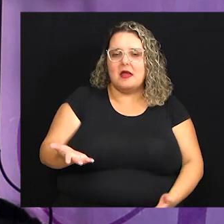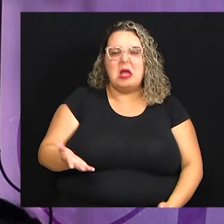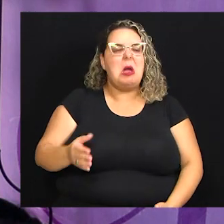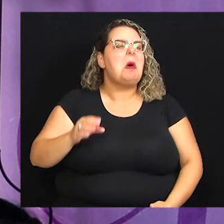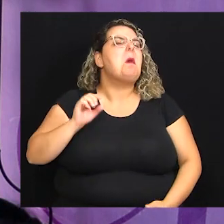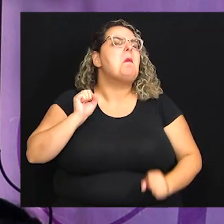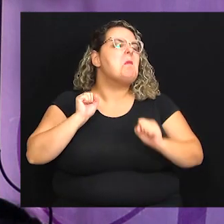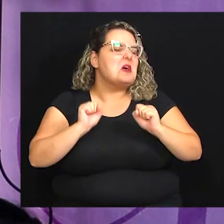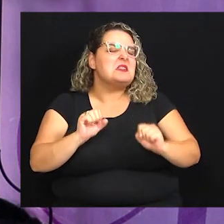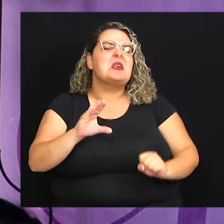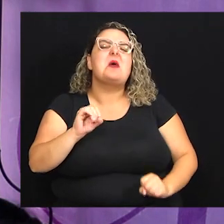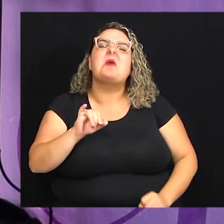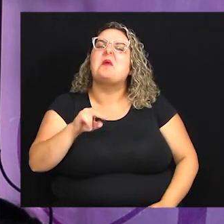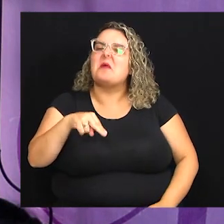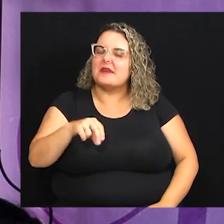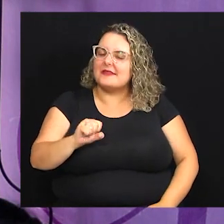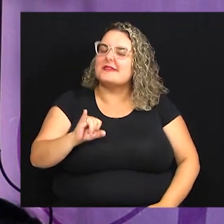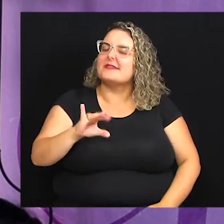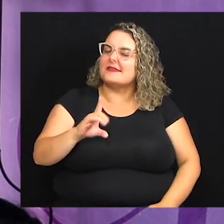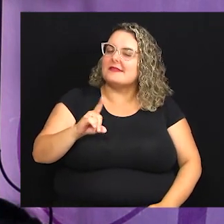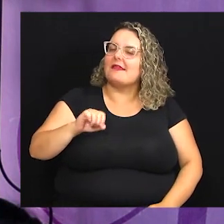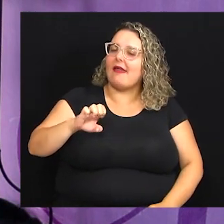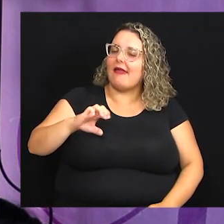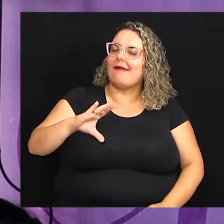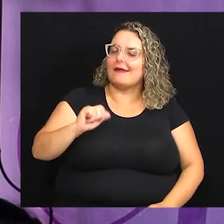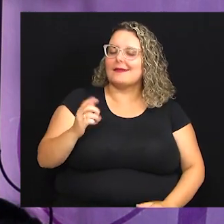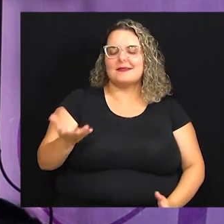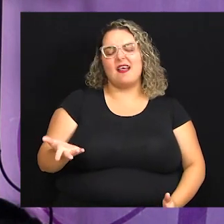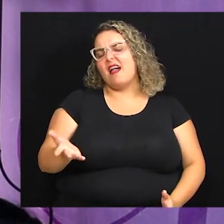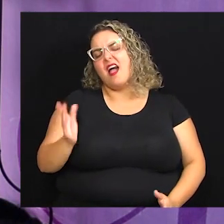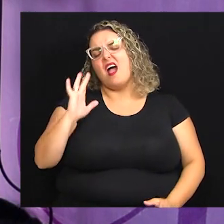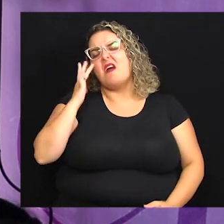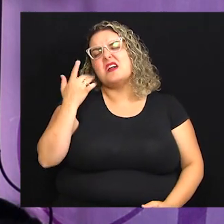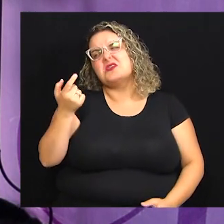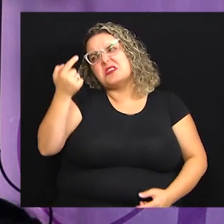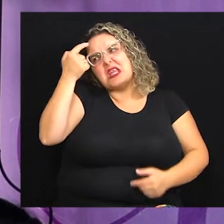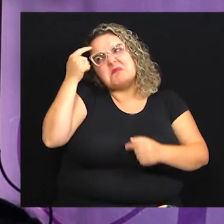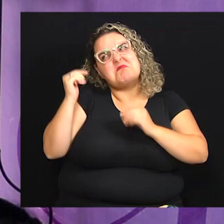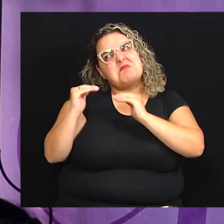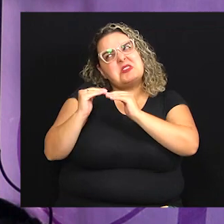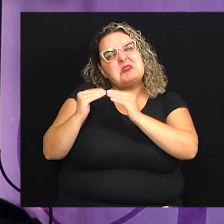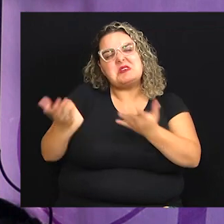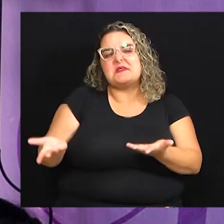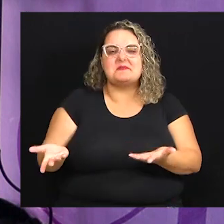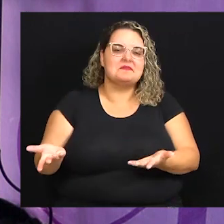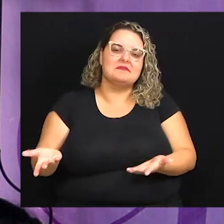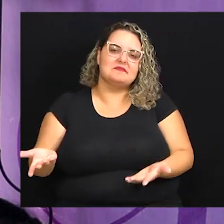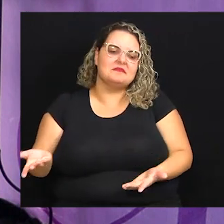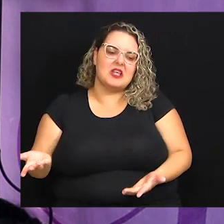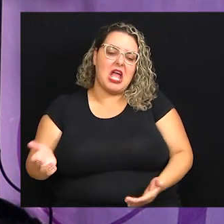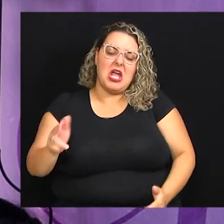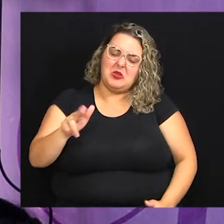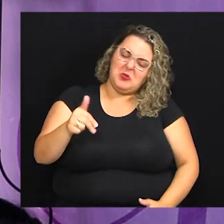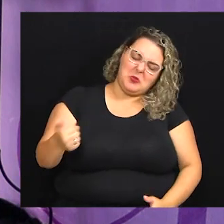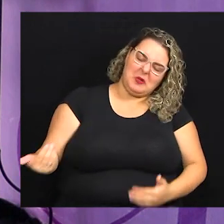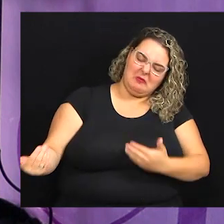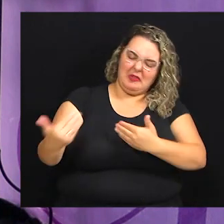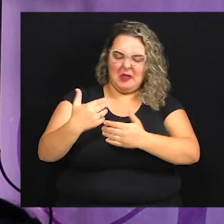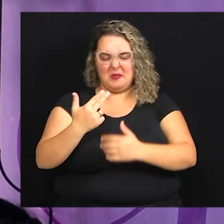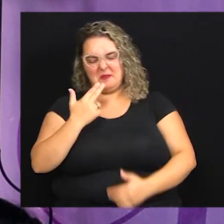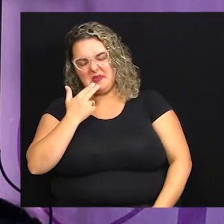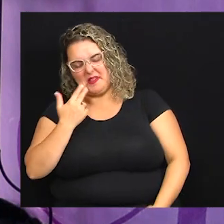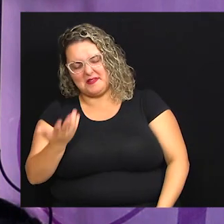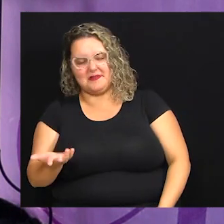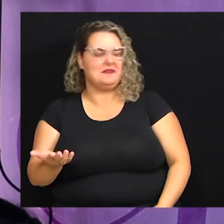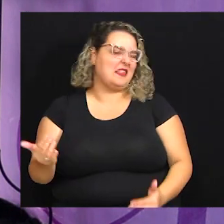ser coincidência. A gente brinca muito com o consultório. Eu falo, acho que é coincidência. Você nunca tinha vindo numa Nutri, agora você